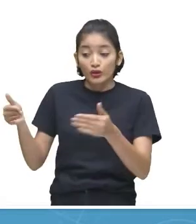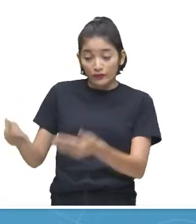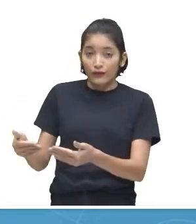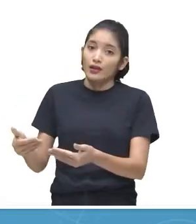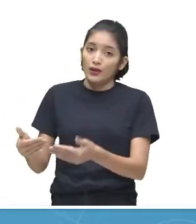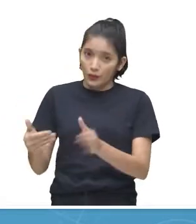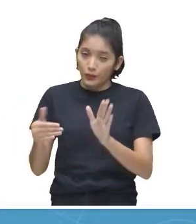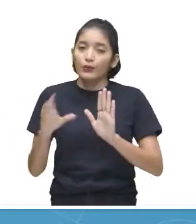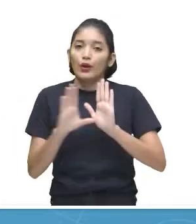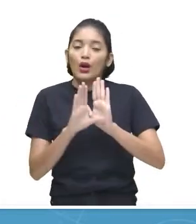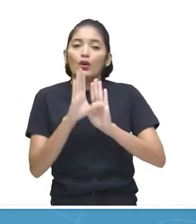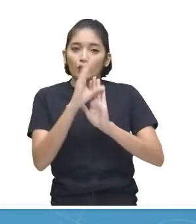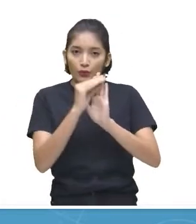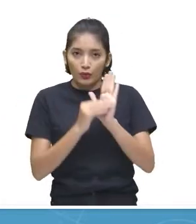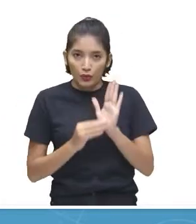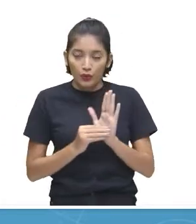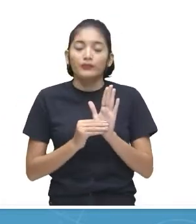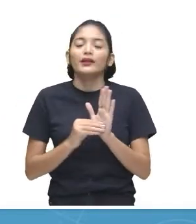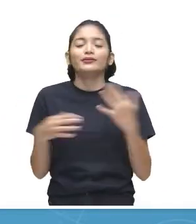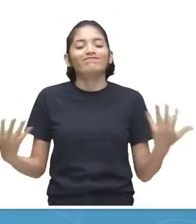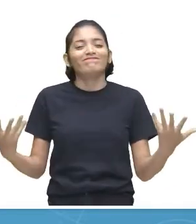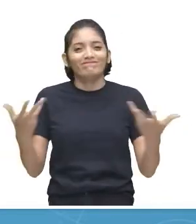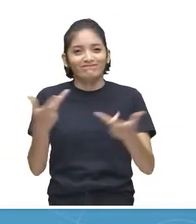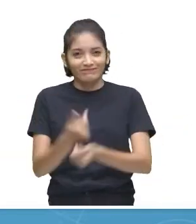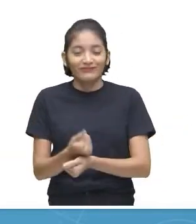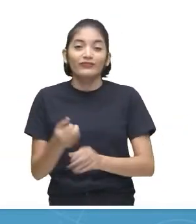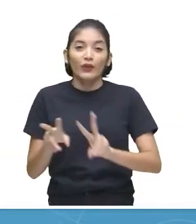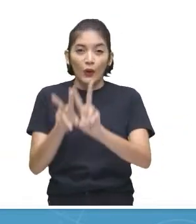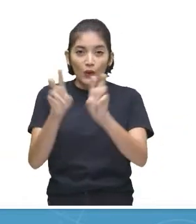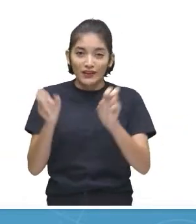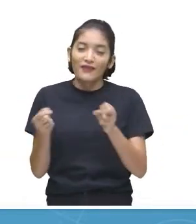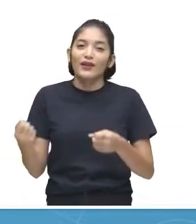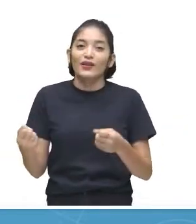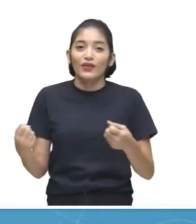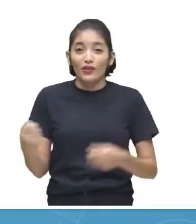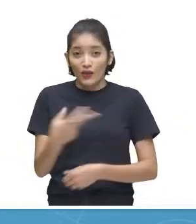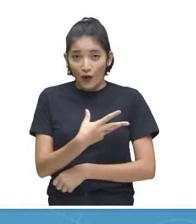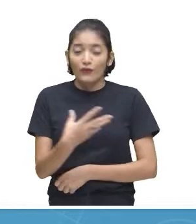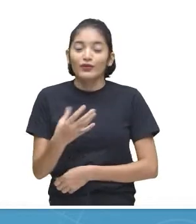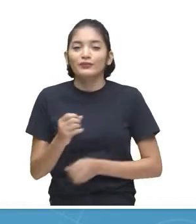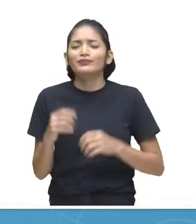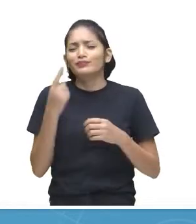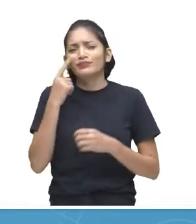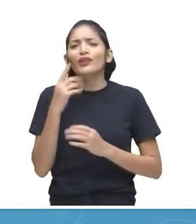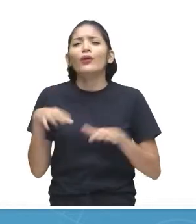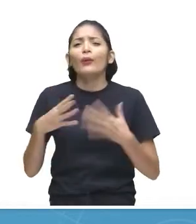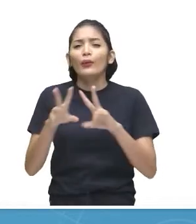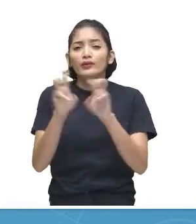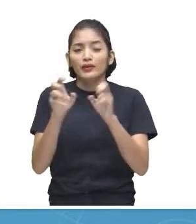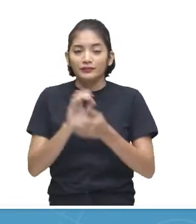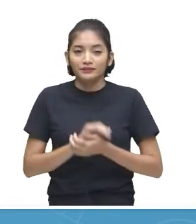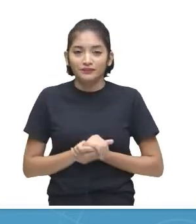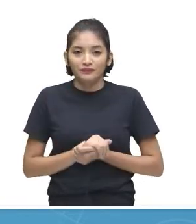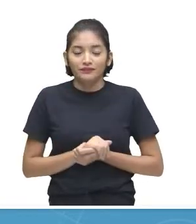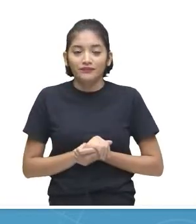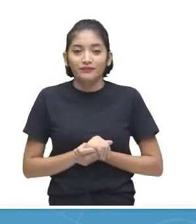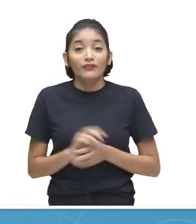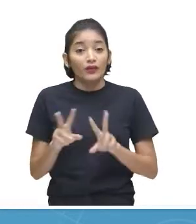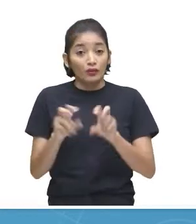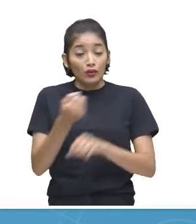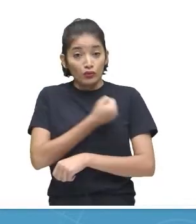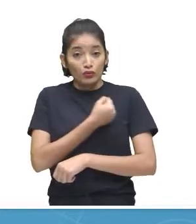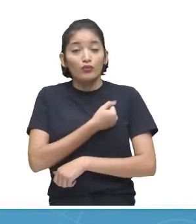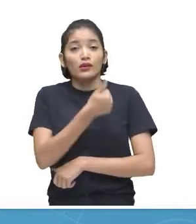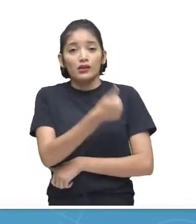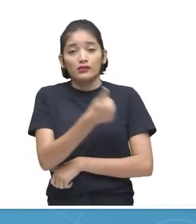mais densos em conteúdos, então a gente vai ter uma aula assim rica, né, em novos conteúdos. Vamos então verificar qual é o tema da